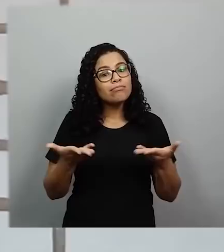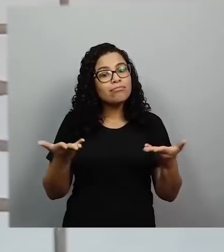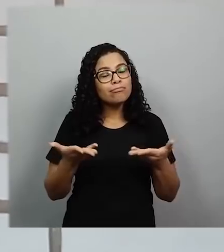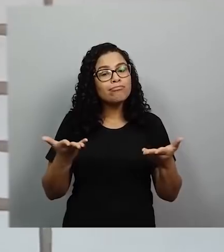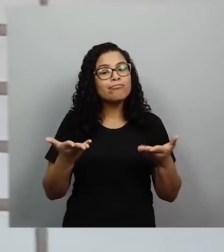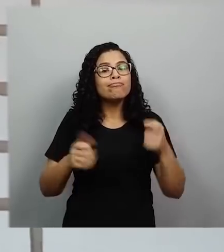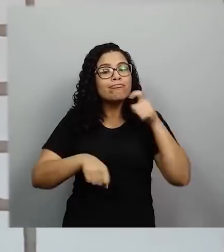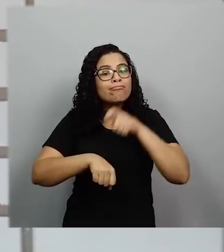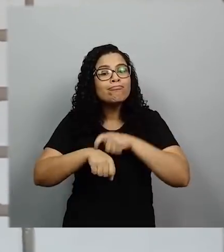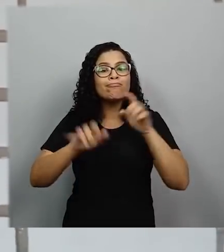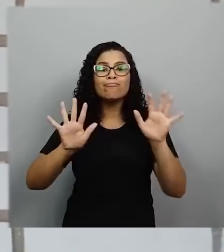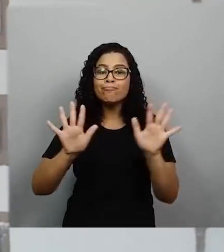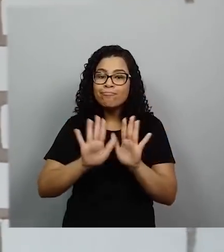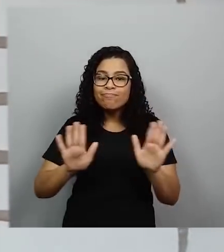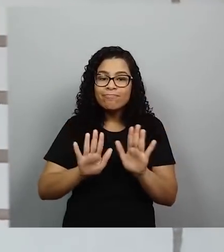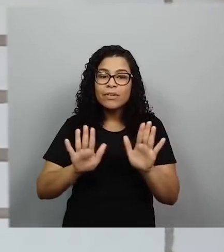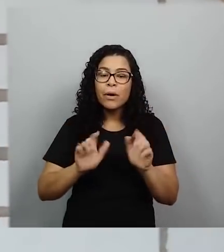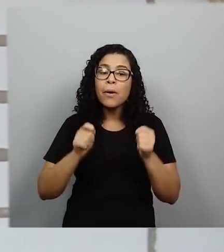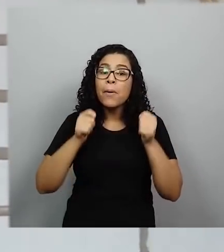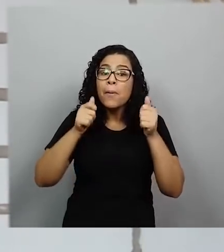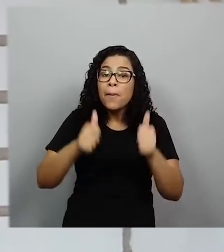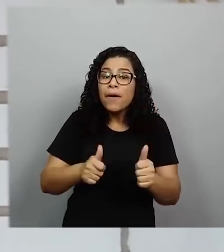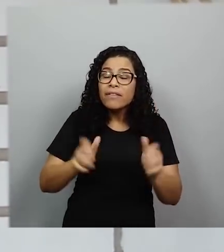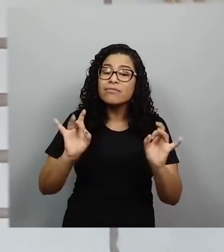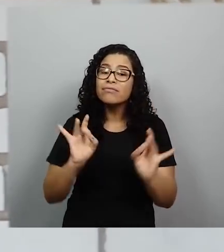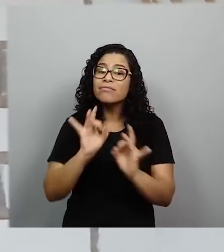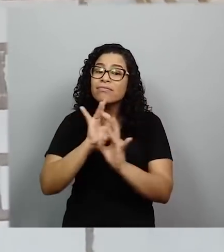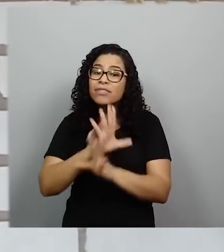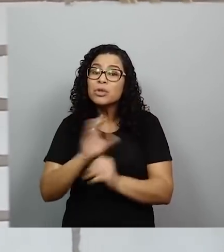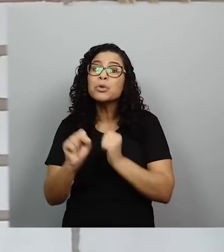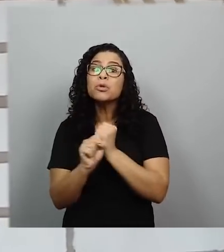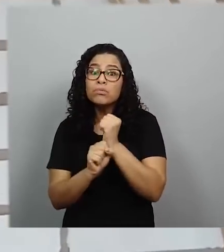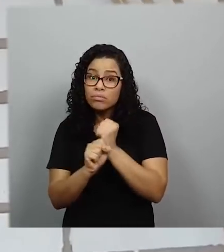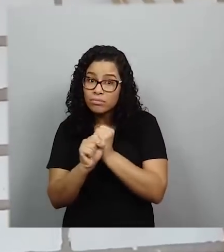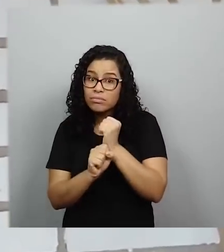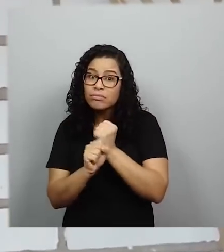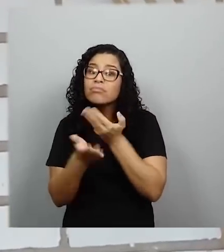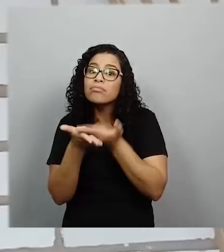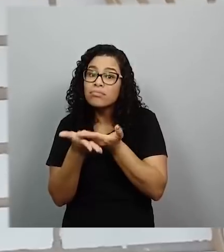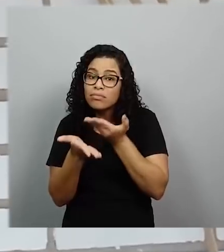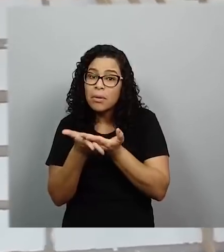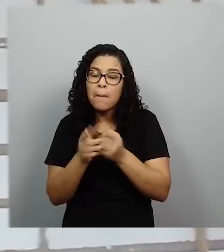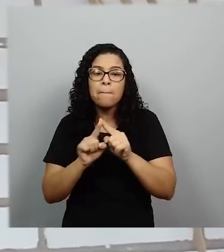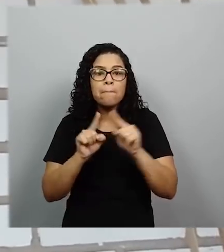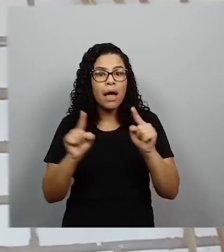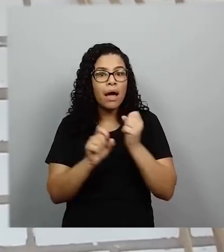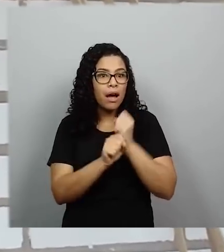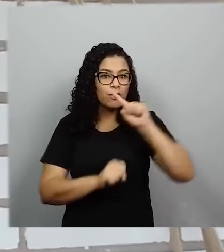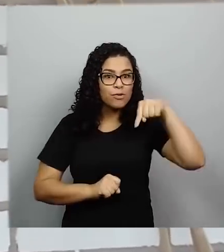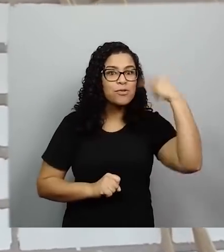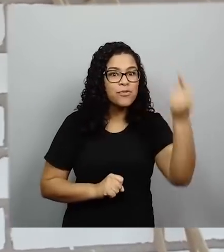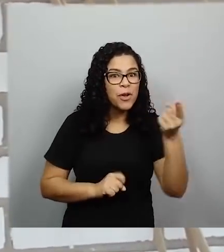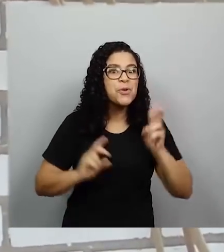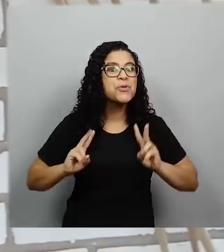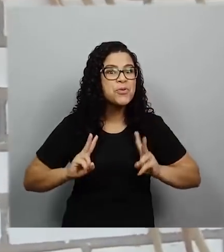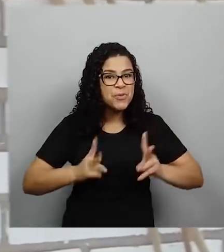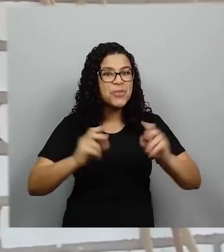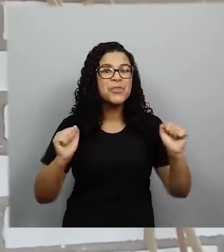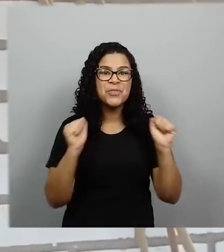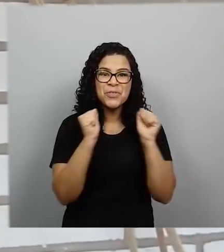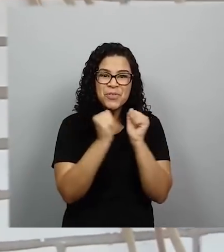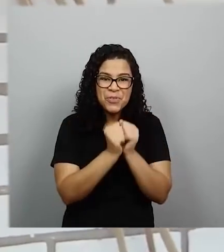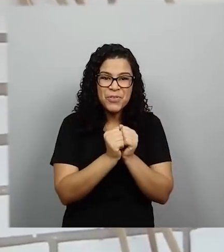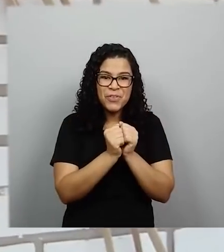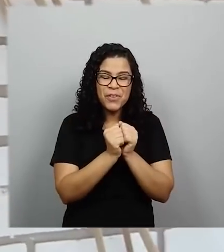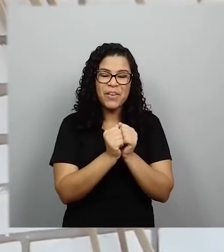despedida. Afinal, estamos chegando no fim de mais um ano letivo. Mas continuaremos juntos no ano que vem,